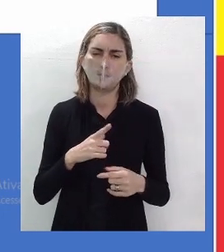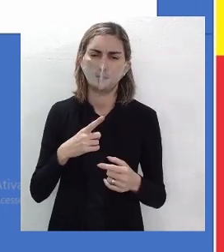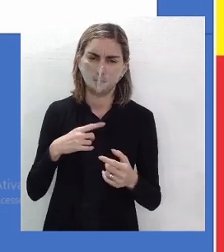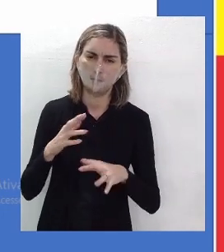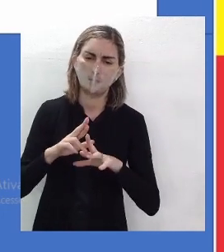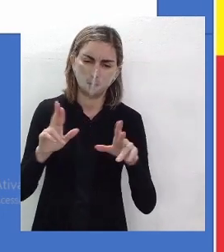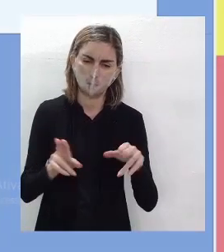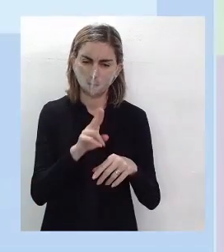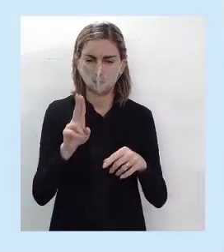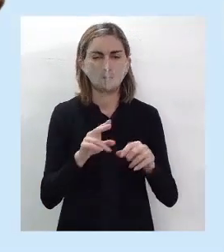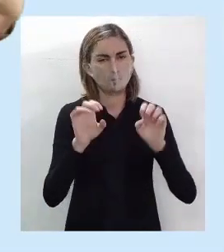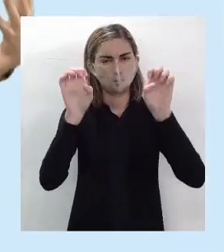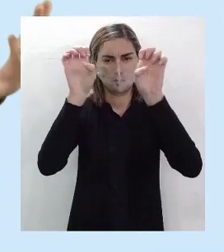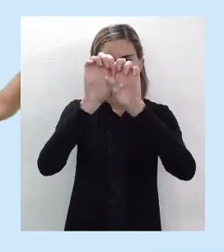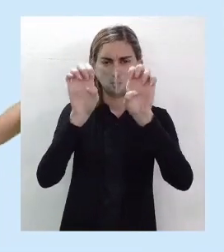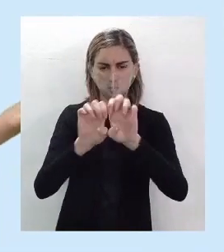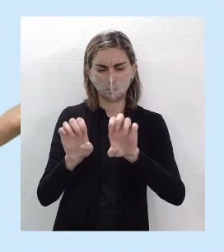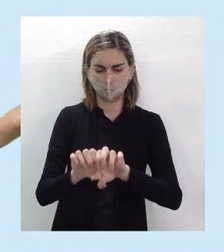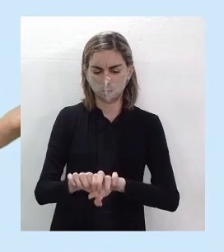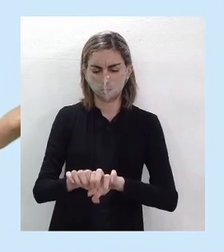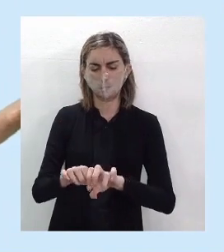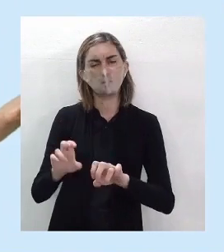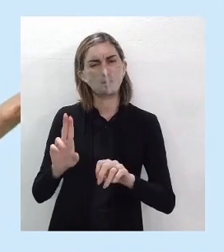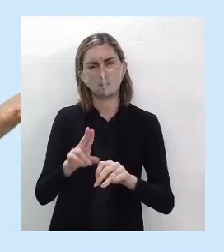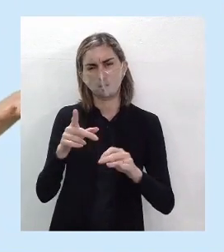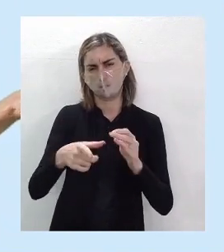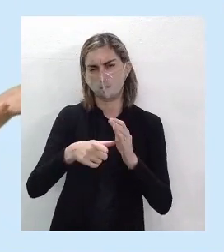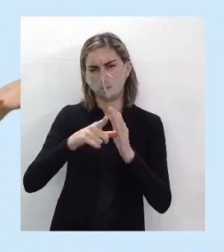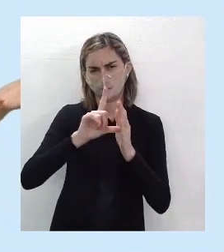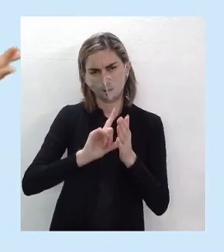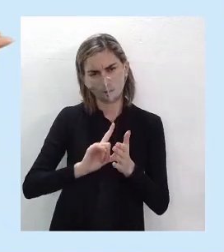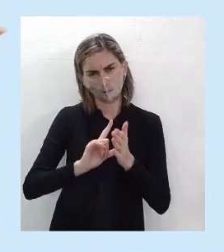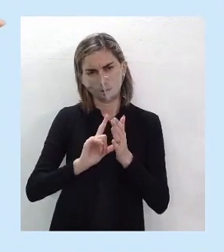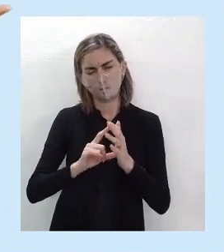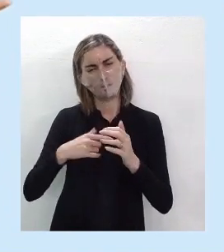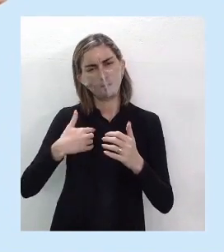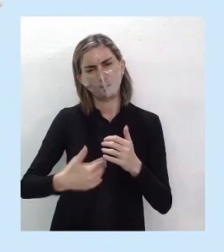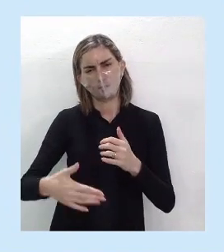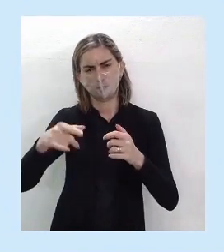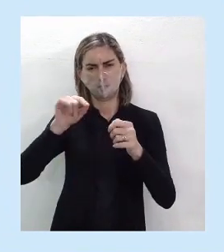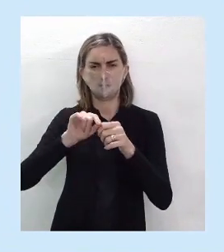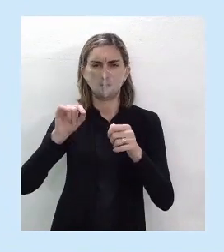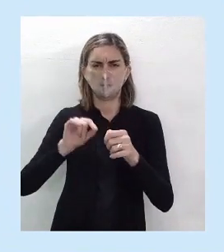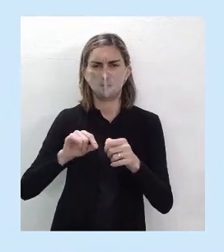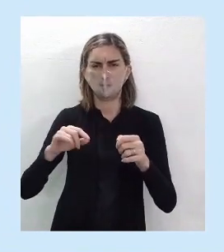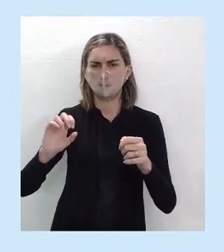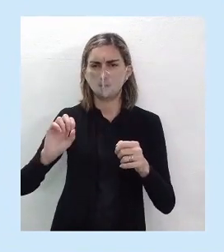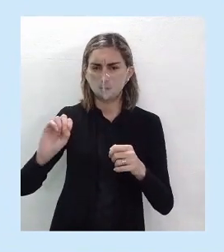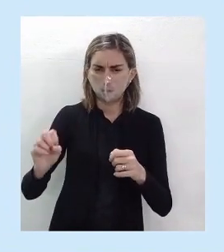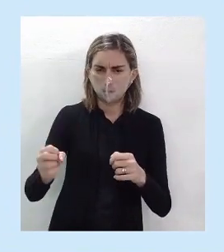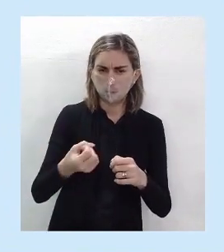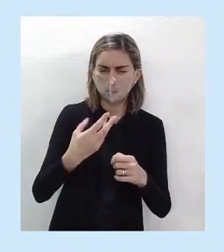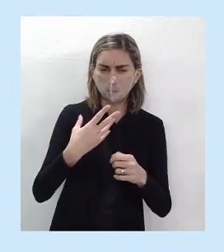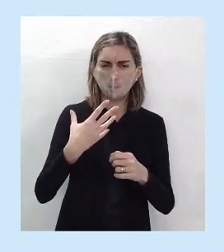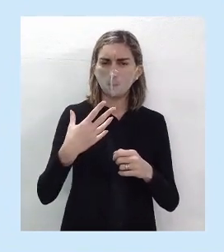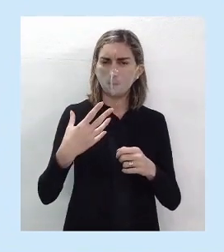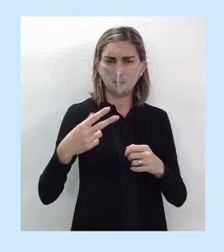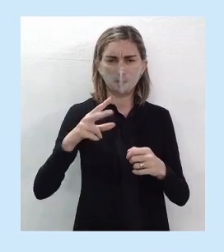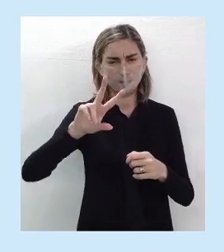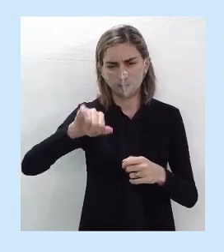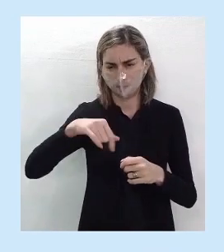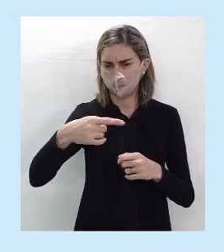vai usar a estrutura da obra anterior, certo? E vai fazer uma nova versão,